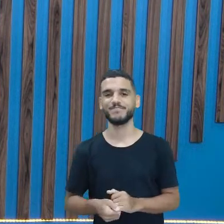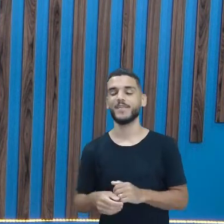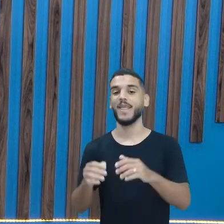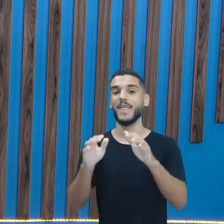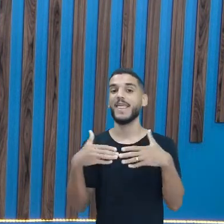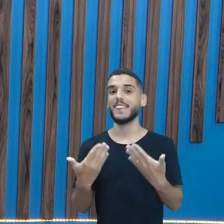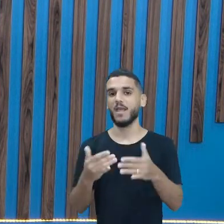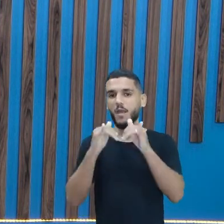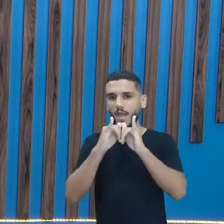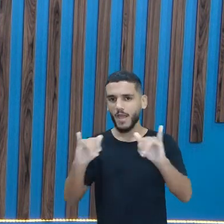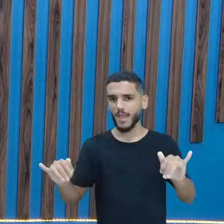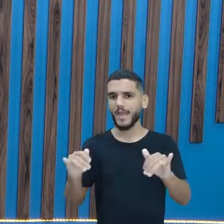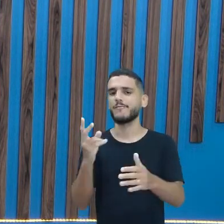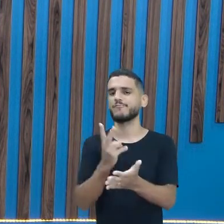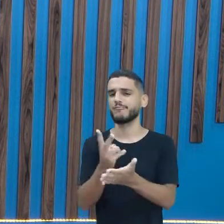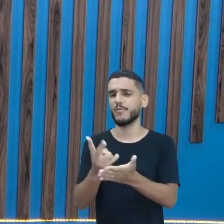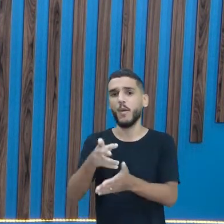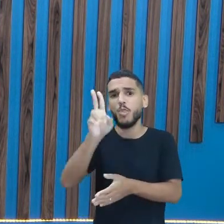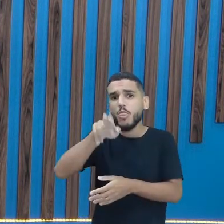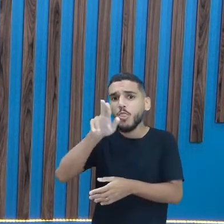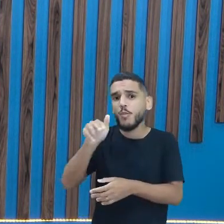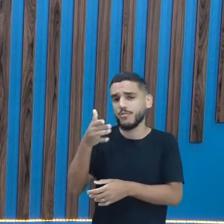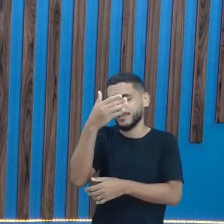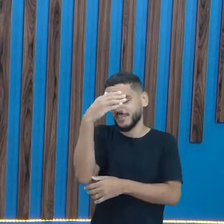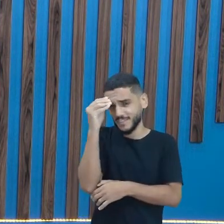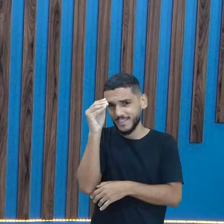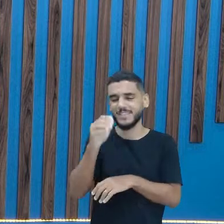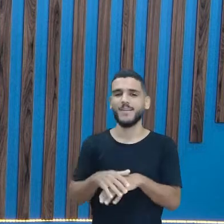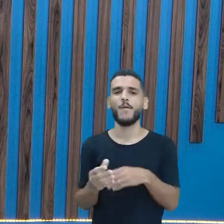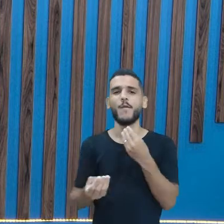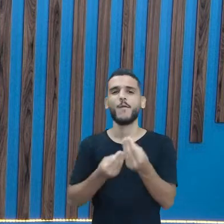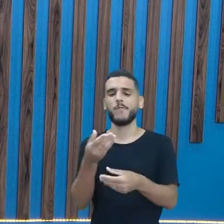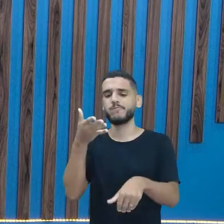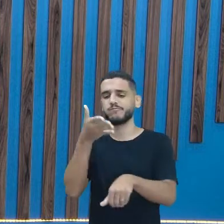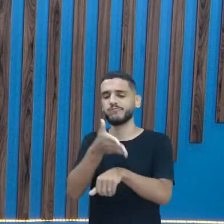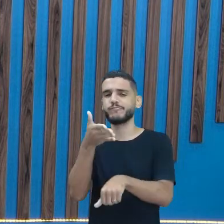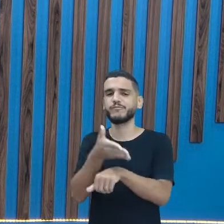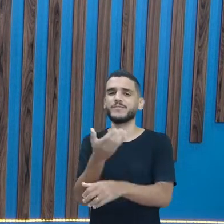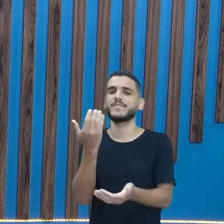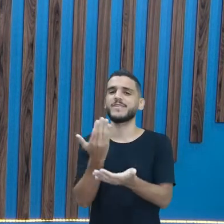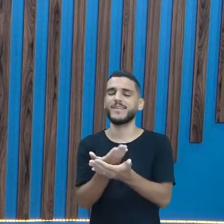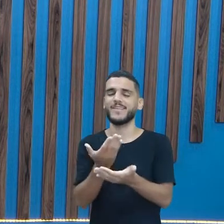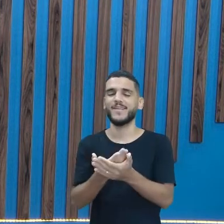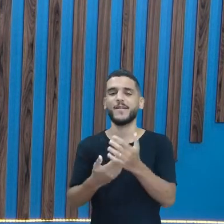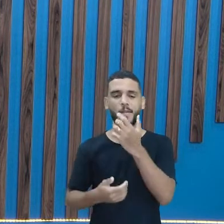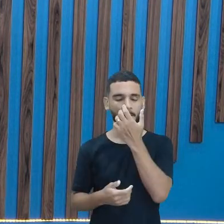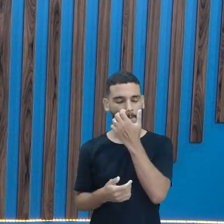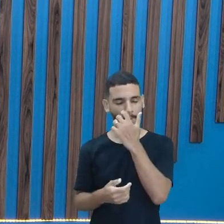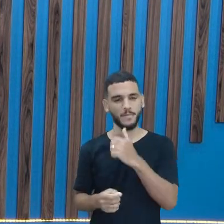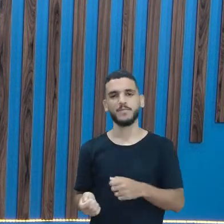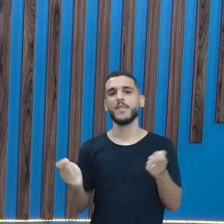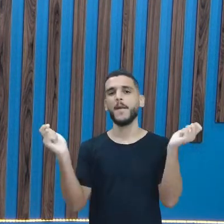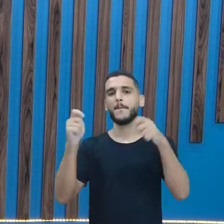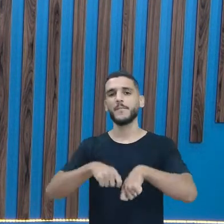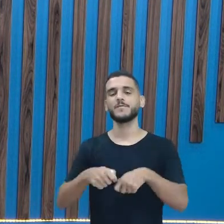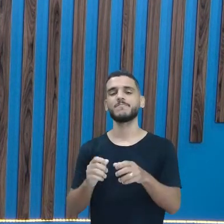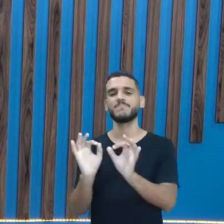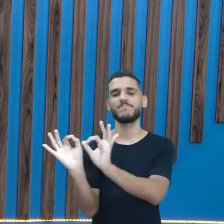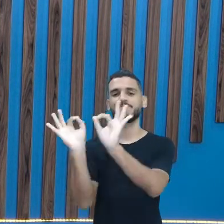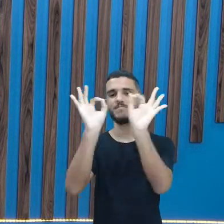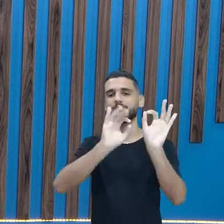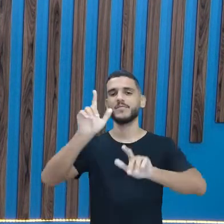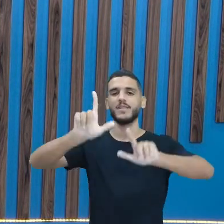recados de sempre, né? Para a gente nunca esquecer de como acessar as nossas aulas. Pois é. Você pode assistir as nossas aulas através da TV